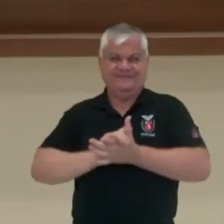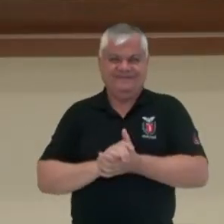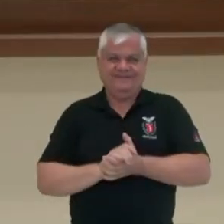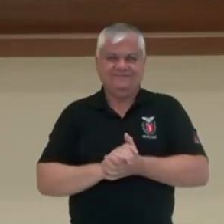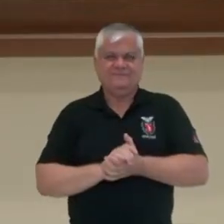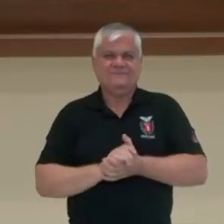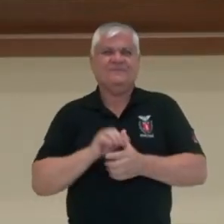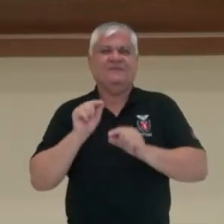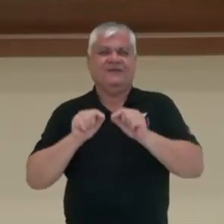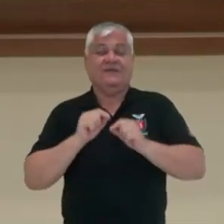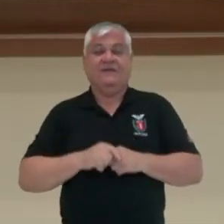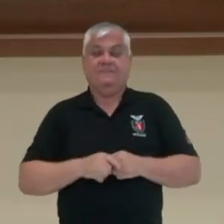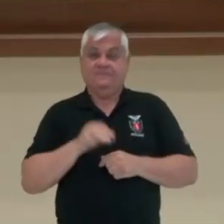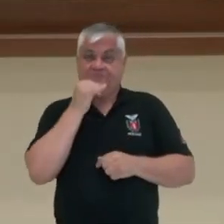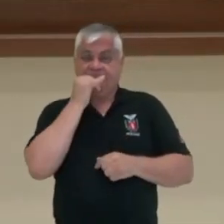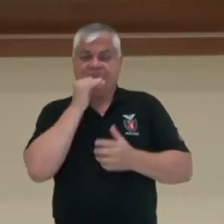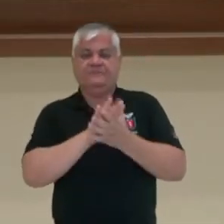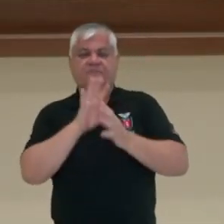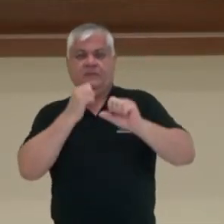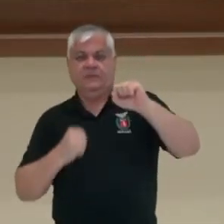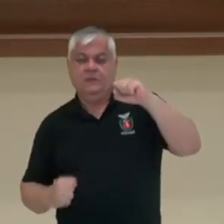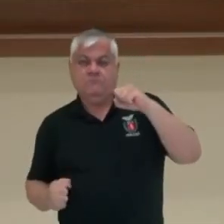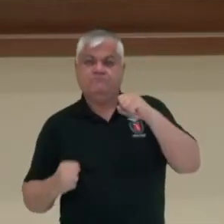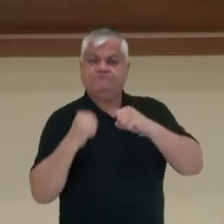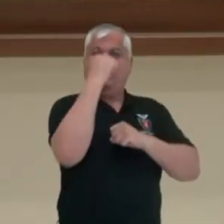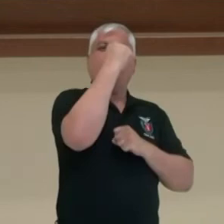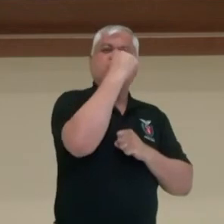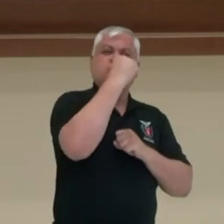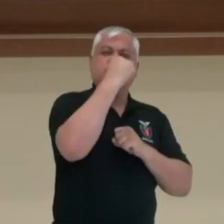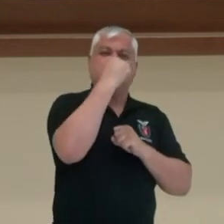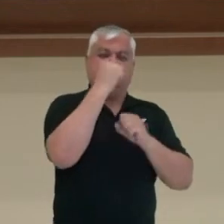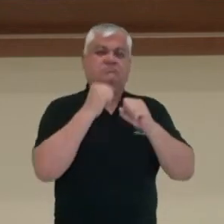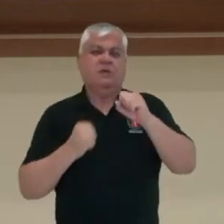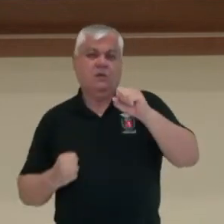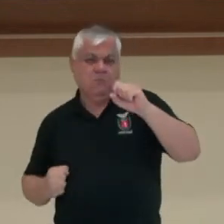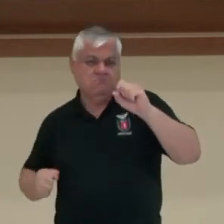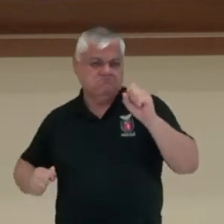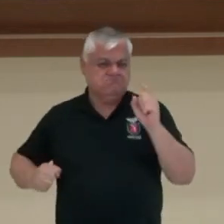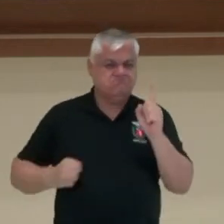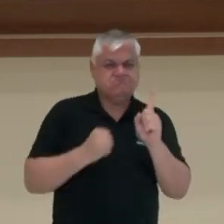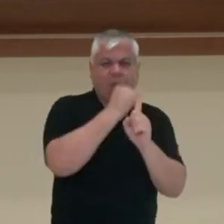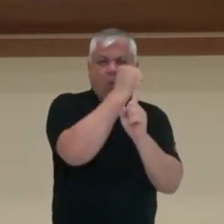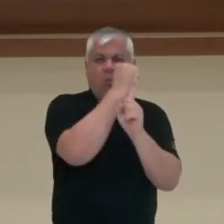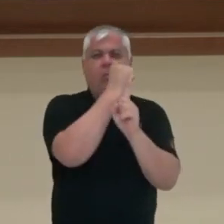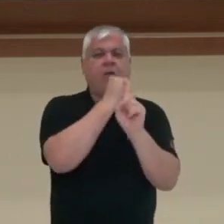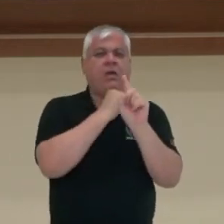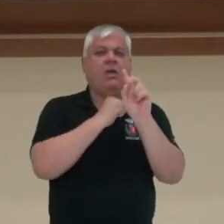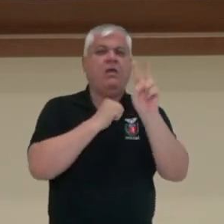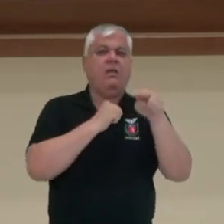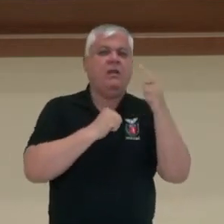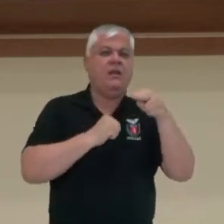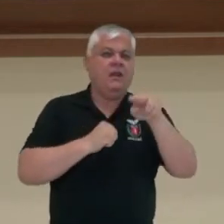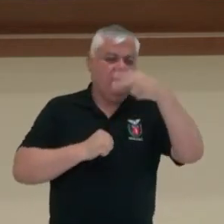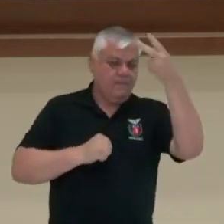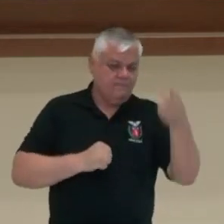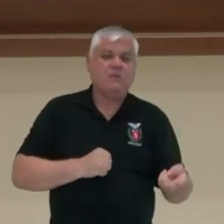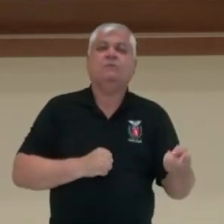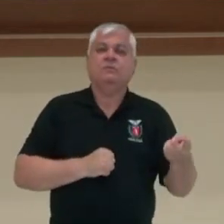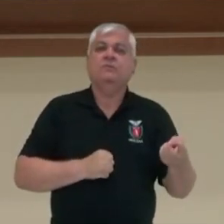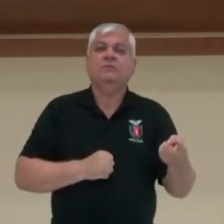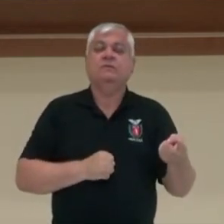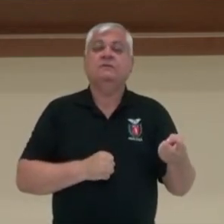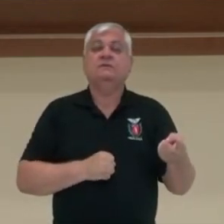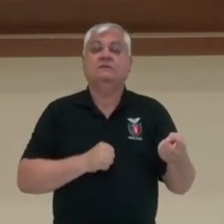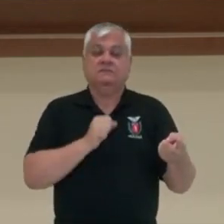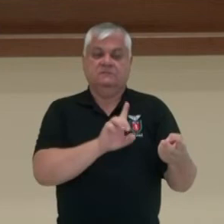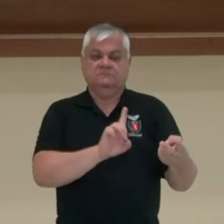isso, professor? Então, eu dei um soco, por exemplo, no meu adversário, já vamos falar sobre os golpes. Então, eu dei um soco nele e ele caiu. Eu tenho